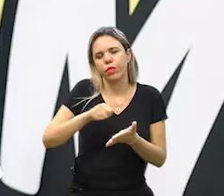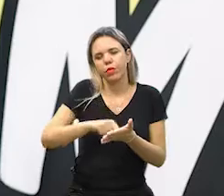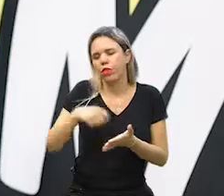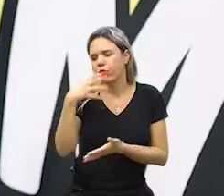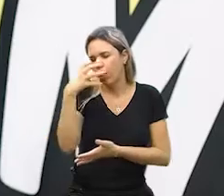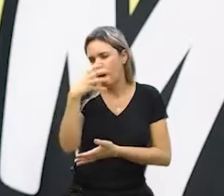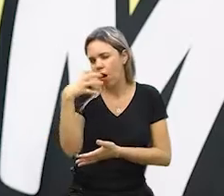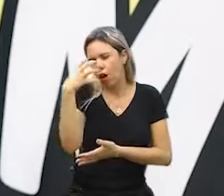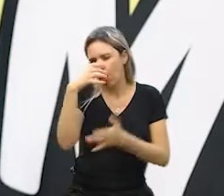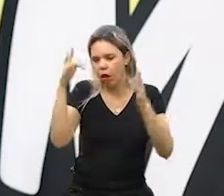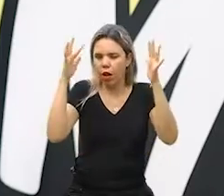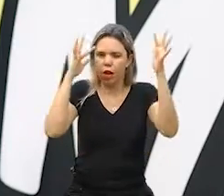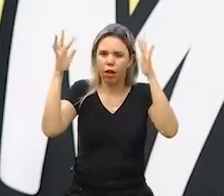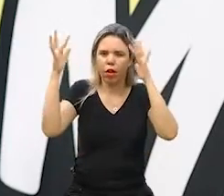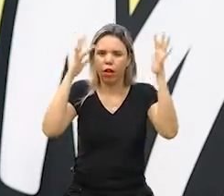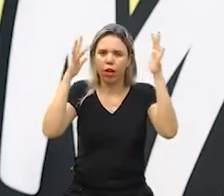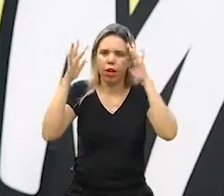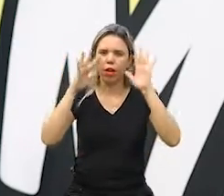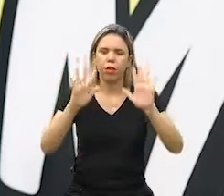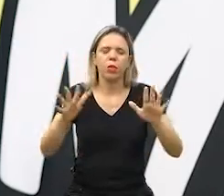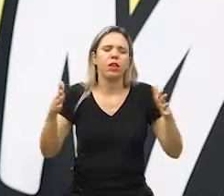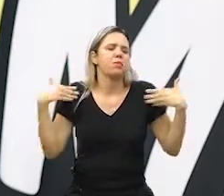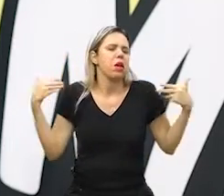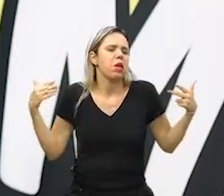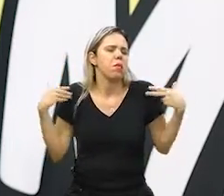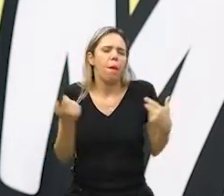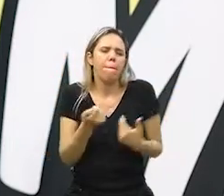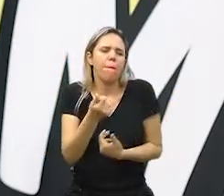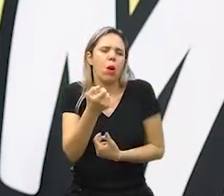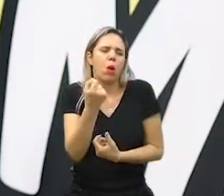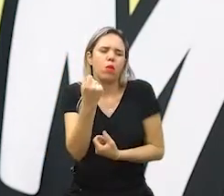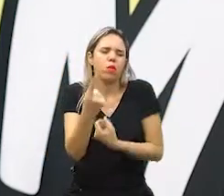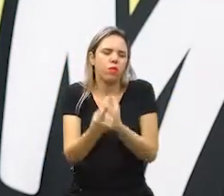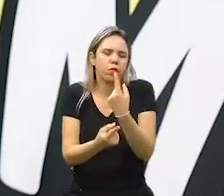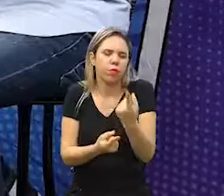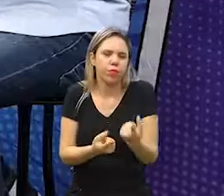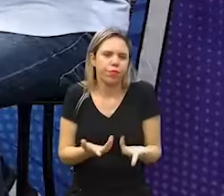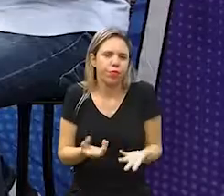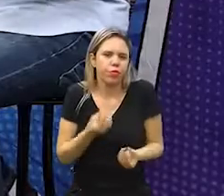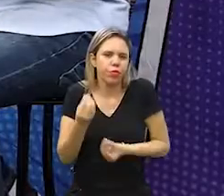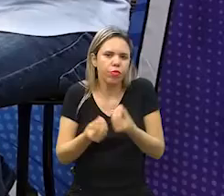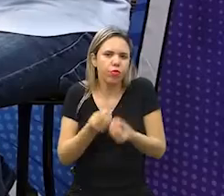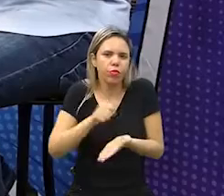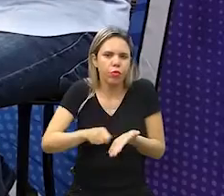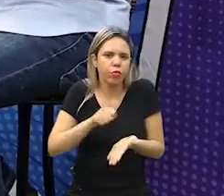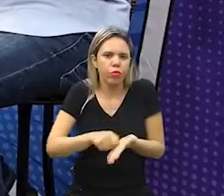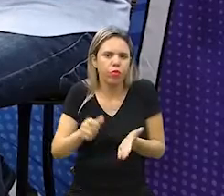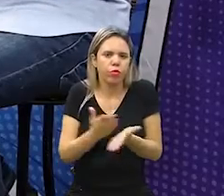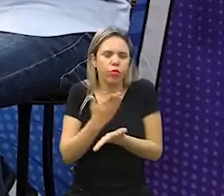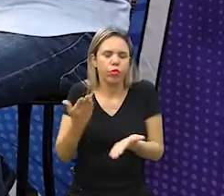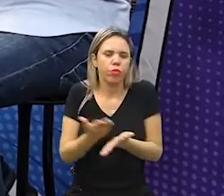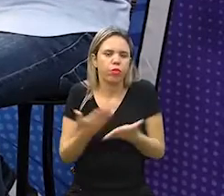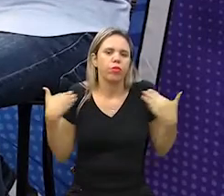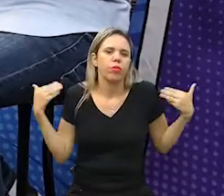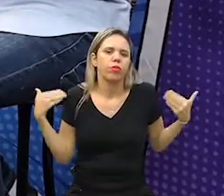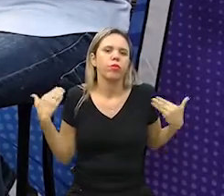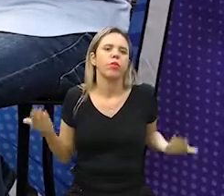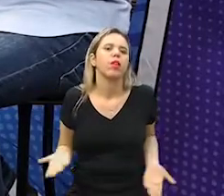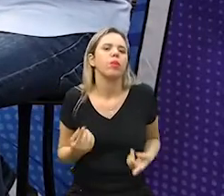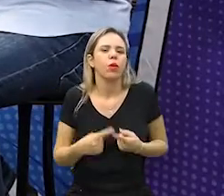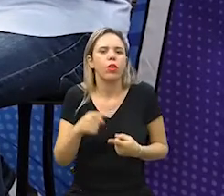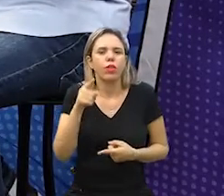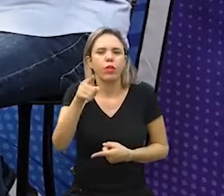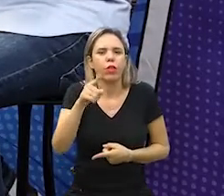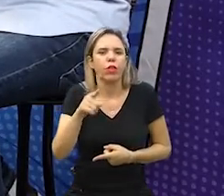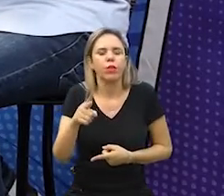romance, fantasia, mas aventura vem pouco, né? Então, como é escrever um livro de aventura?